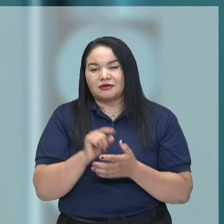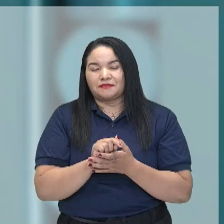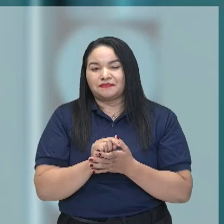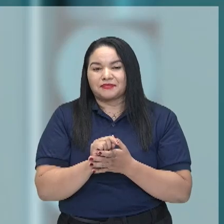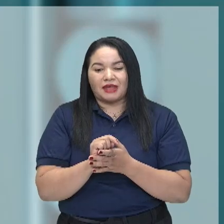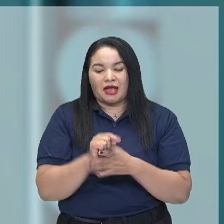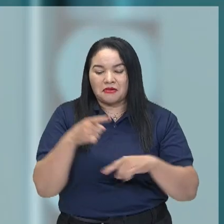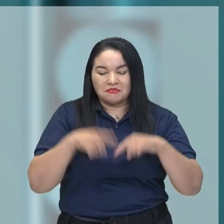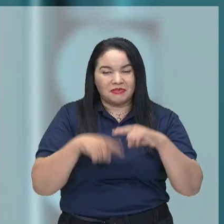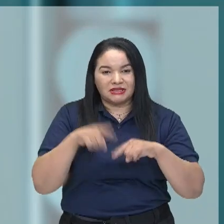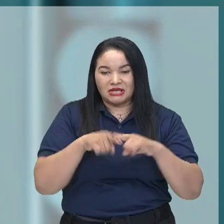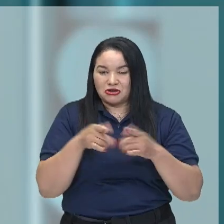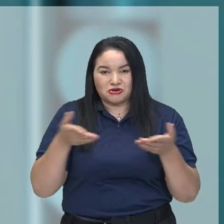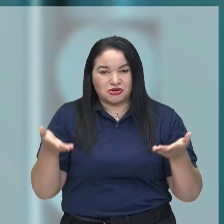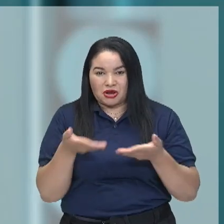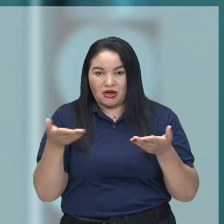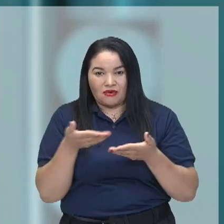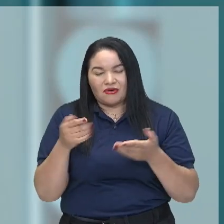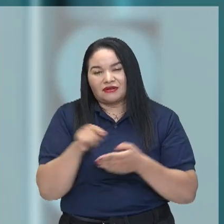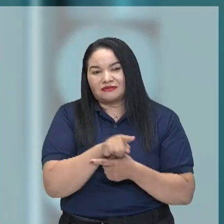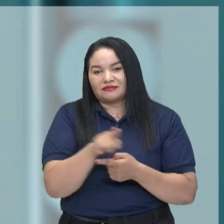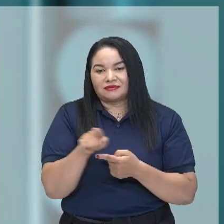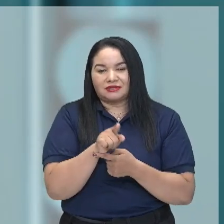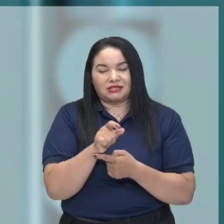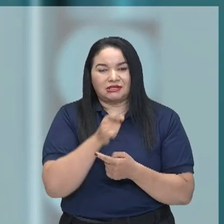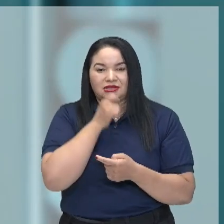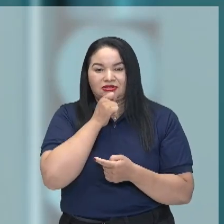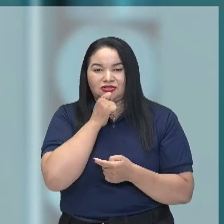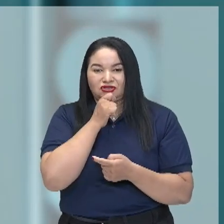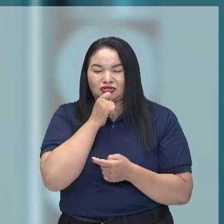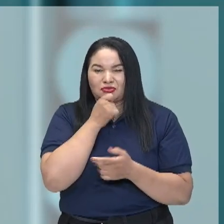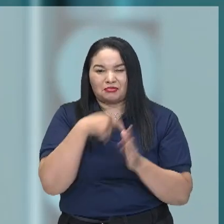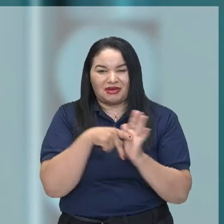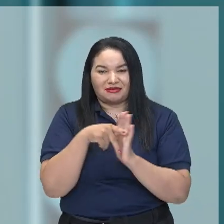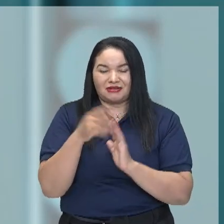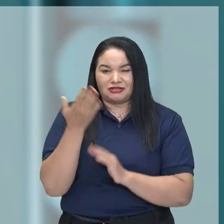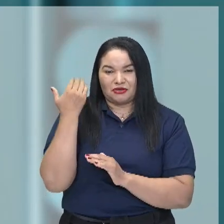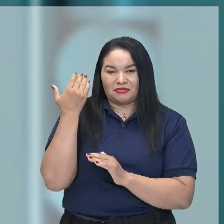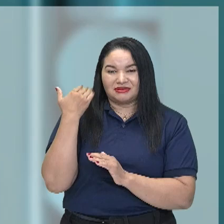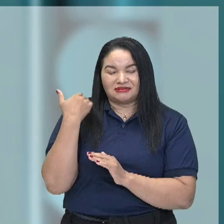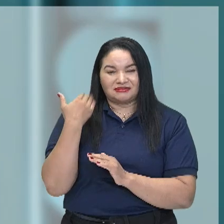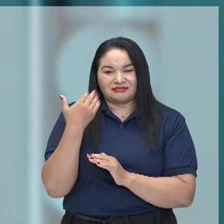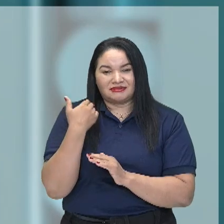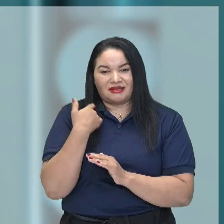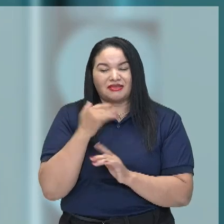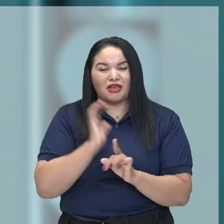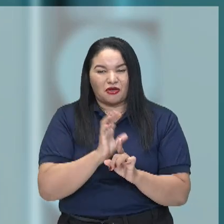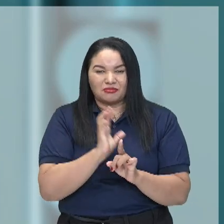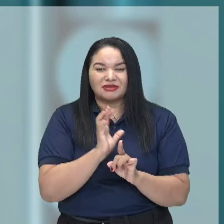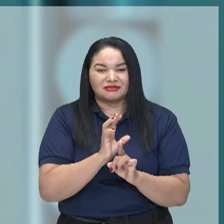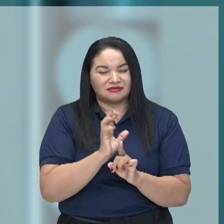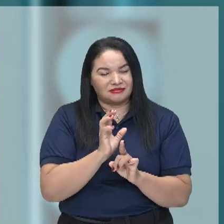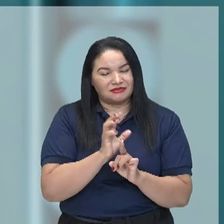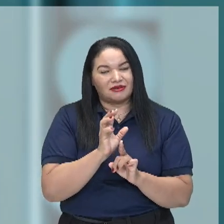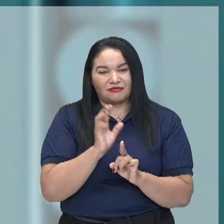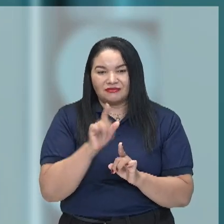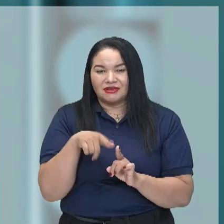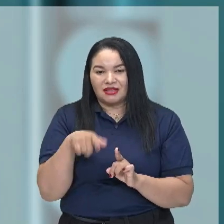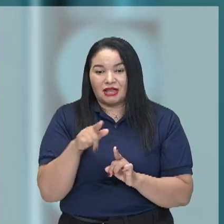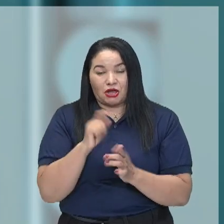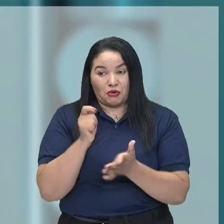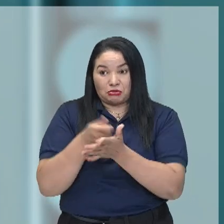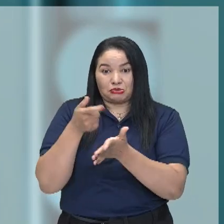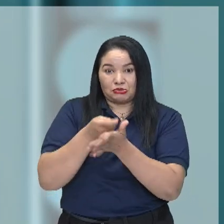momento, você está desatualizado, você pertence ao passado e existe essa pressão popular a esse consumo